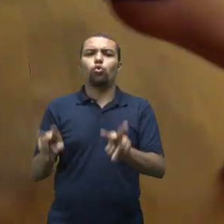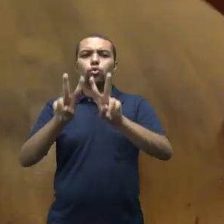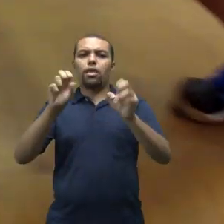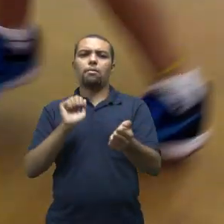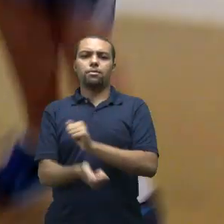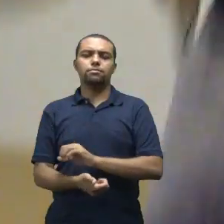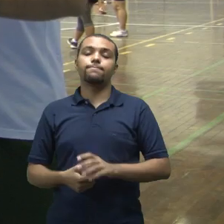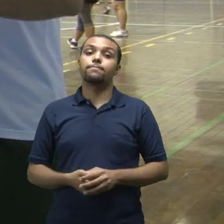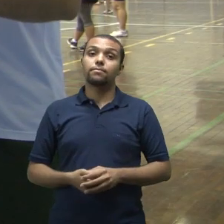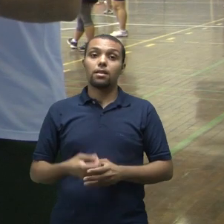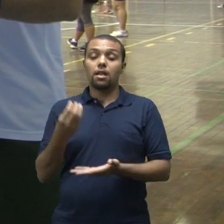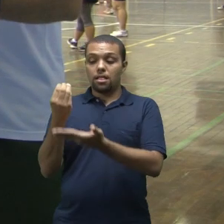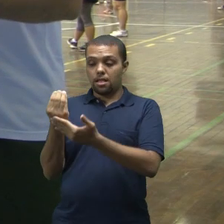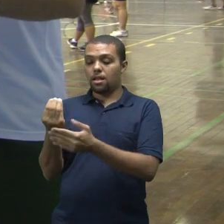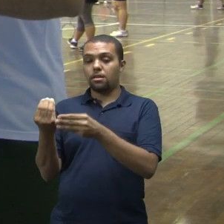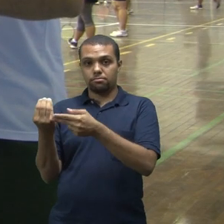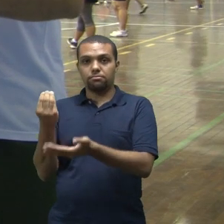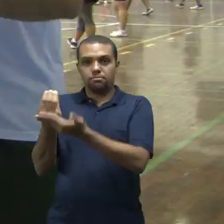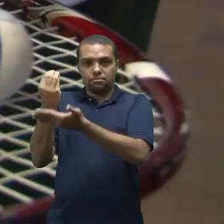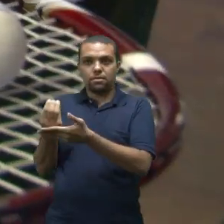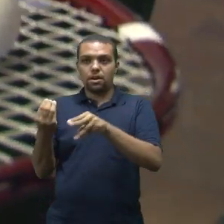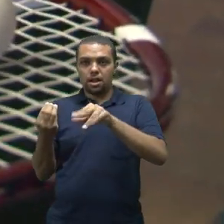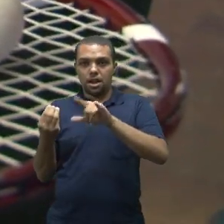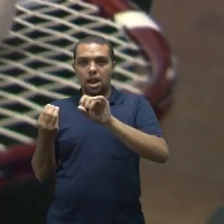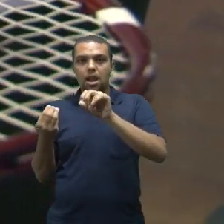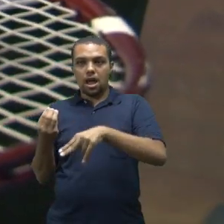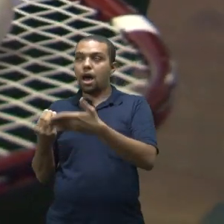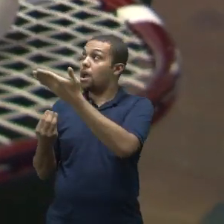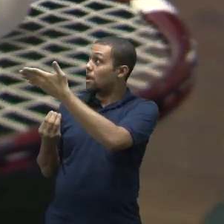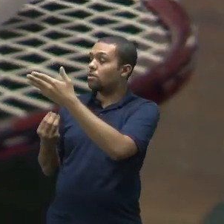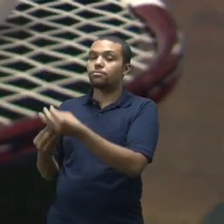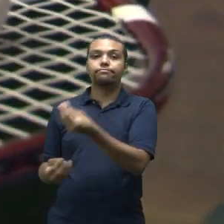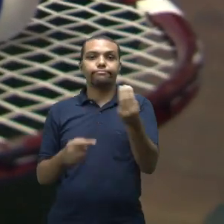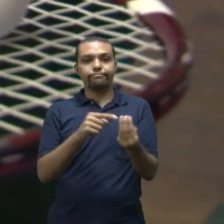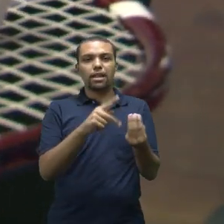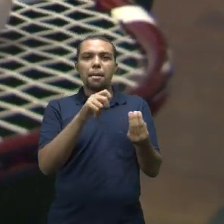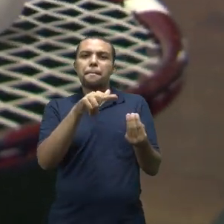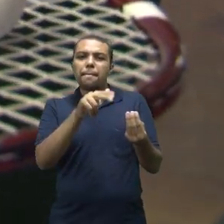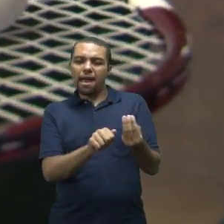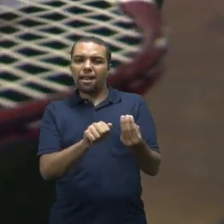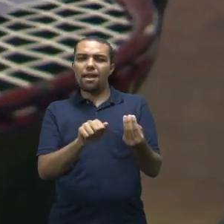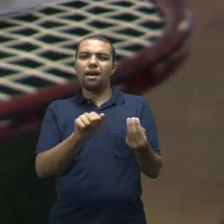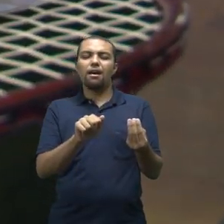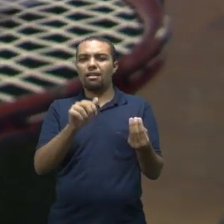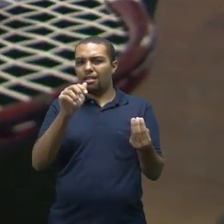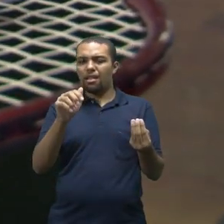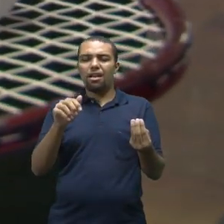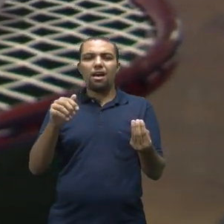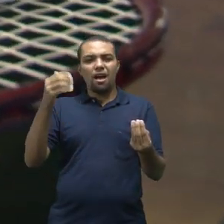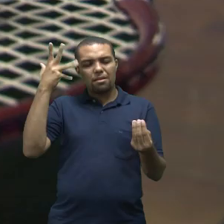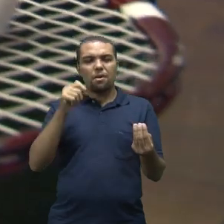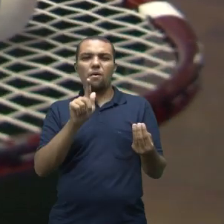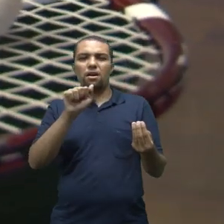deste esporte. É, essa aqui é a peteca de nylon, né, usada para iniciante, e a peteca de pena de ganso, usada para as categorias maiores e